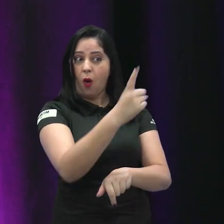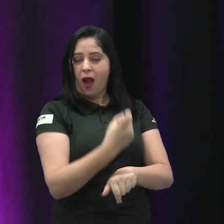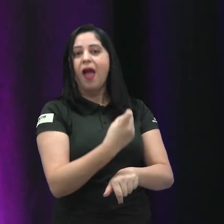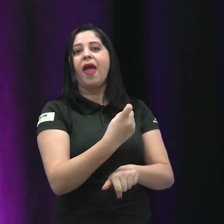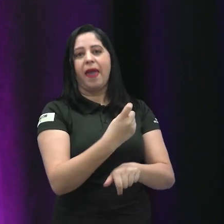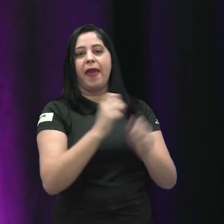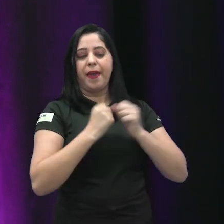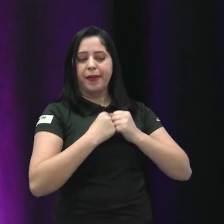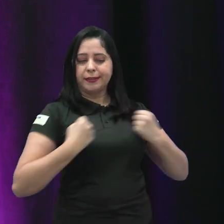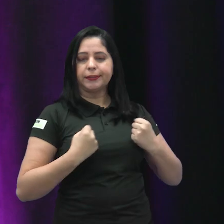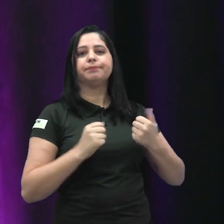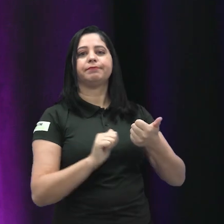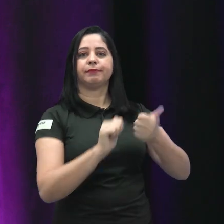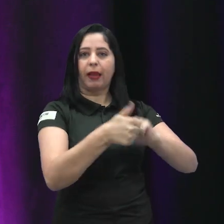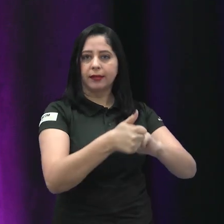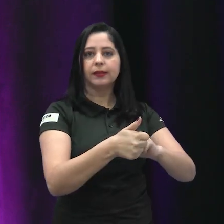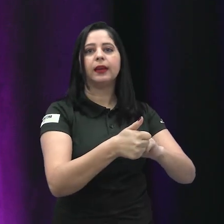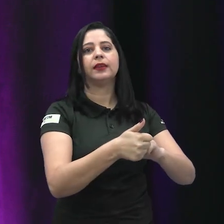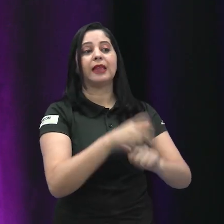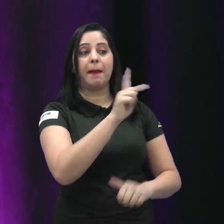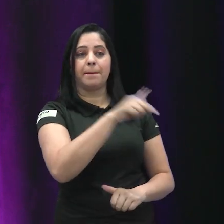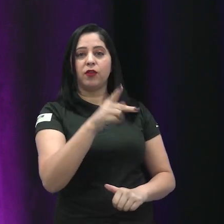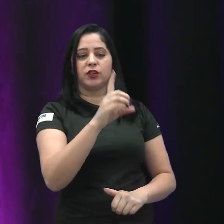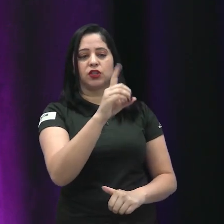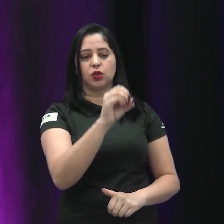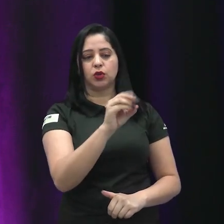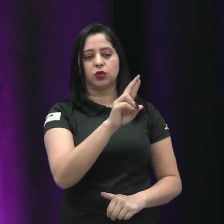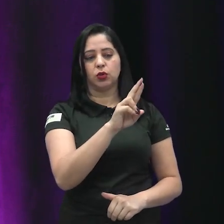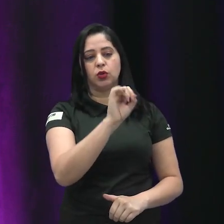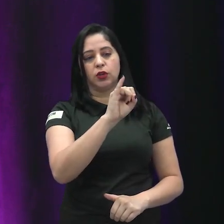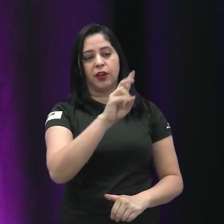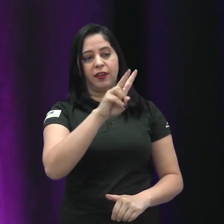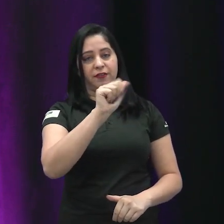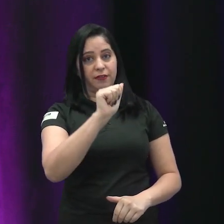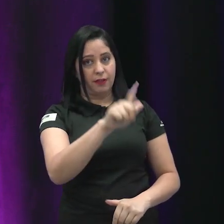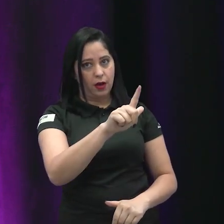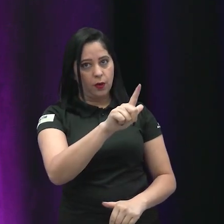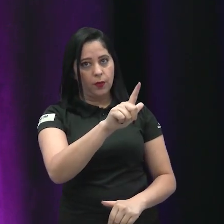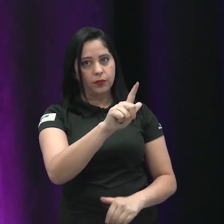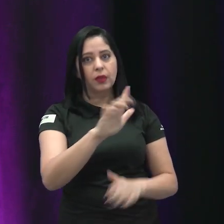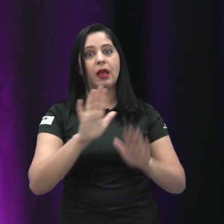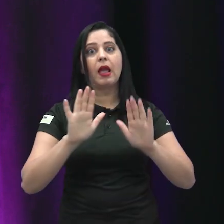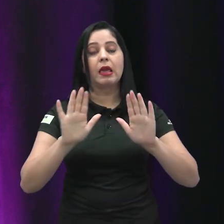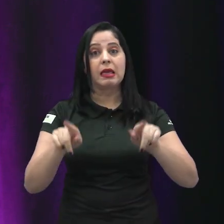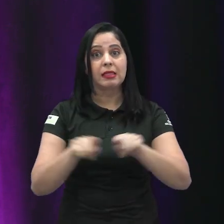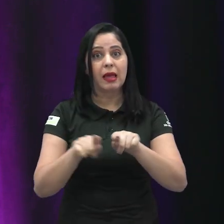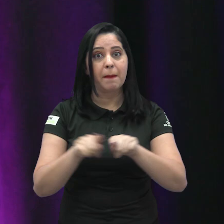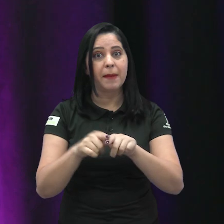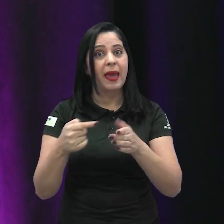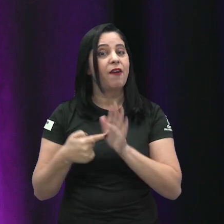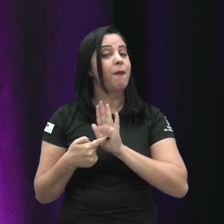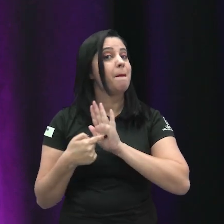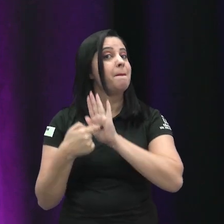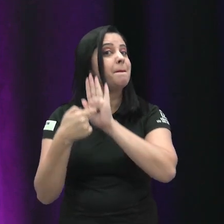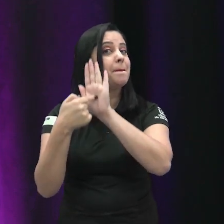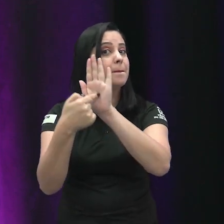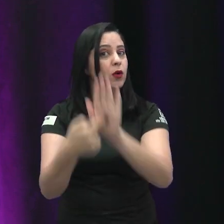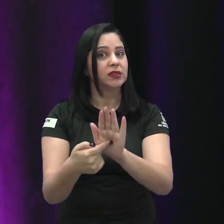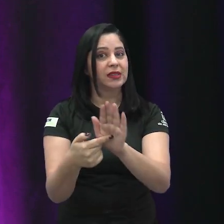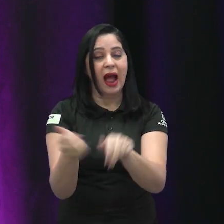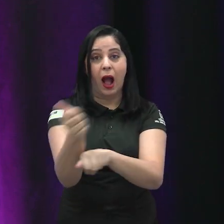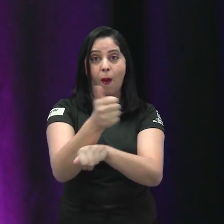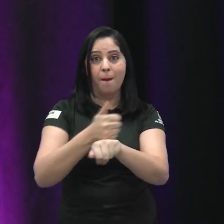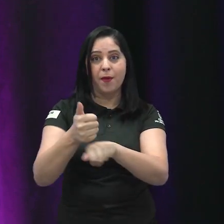o ex-atleta de futebol e professor Dorival César Júnior. E para superar os limites, vamos